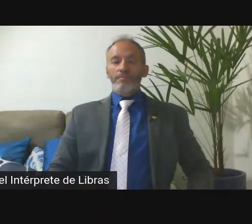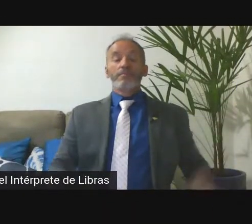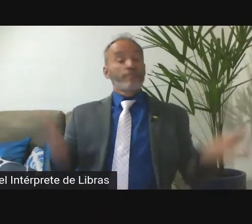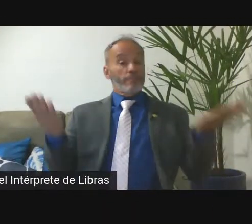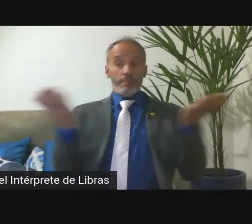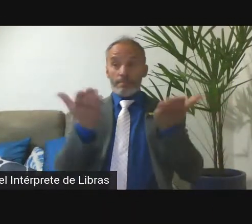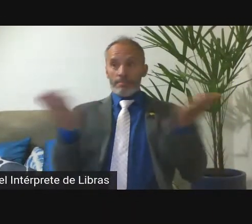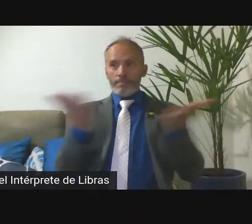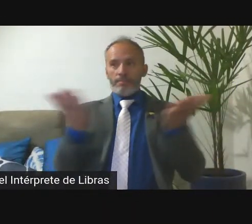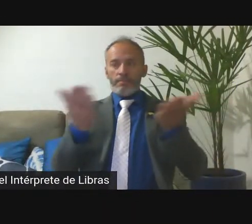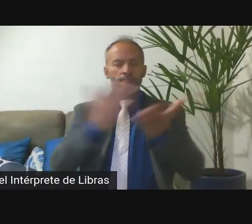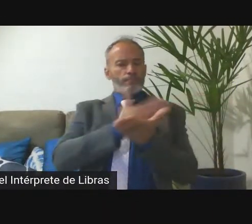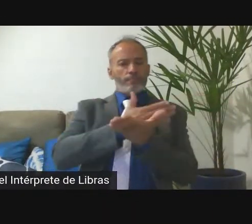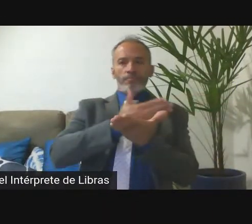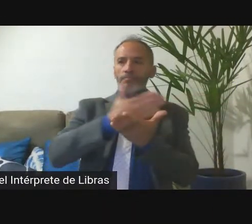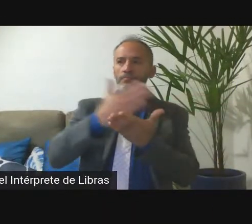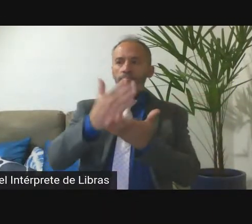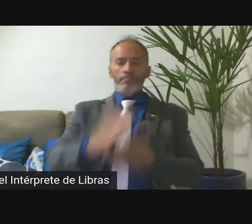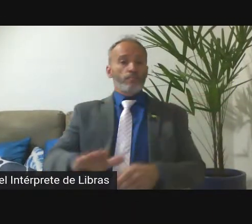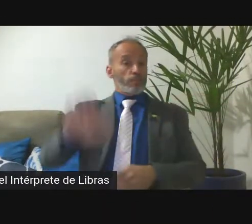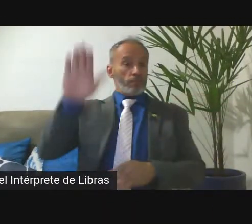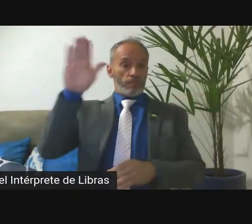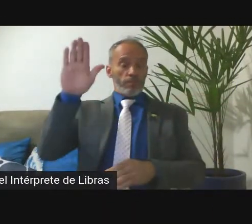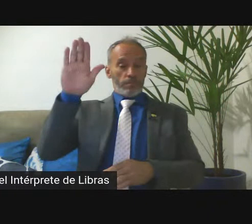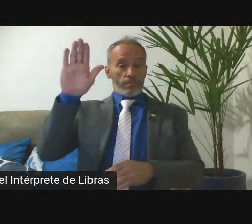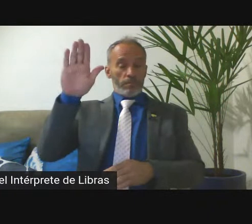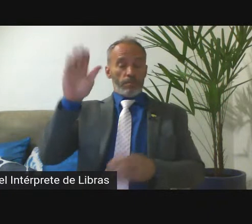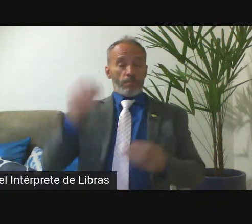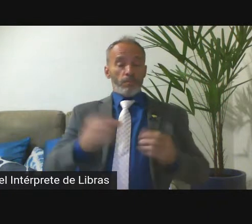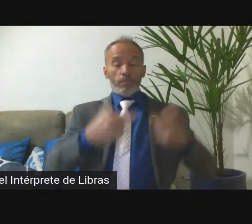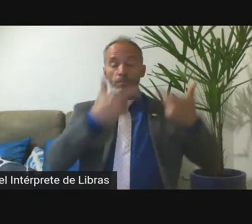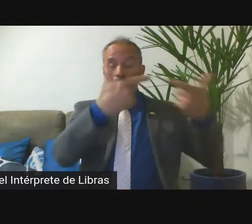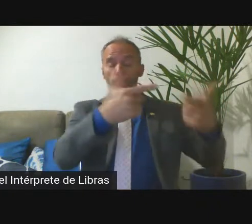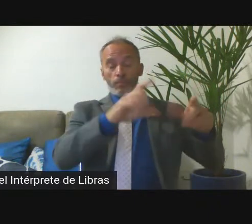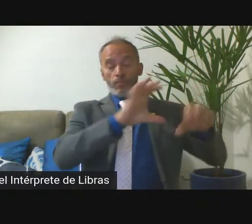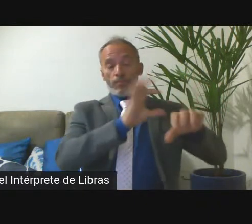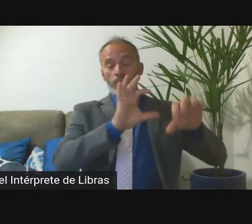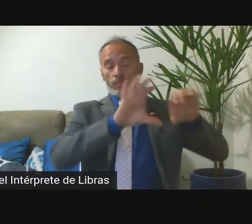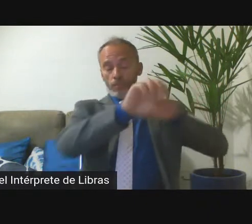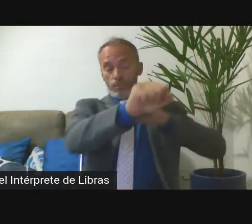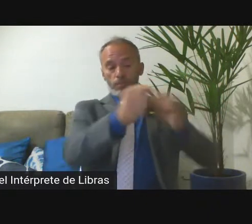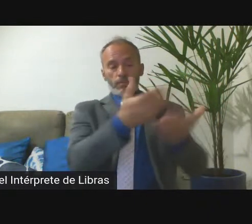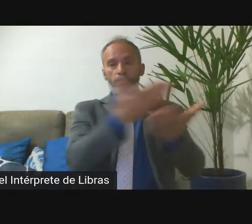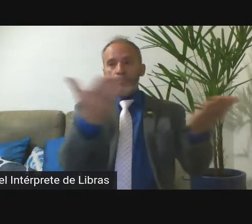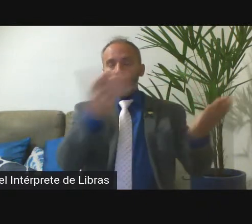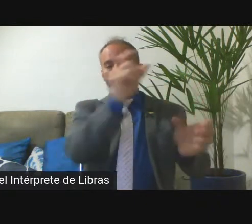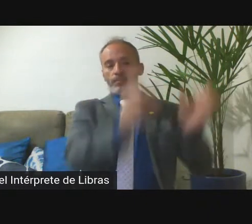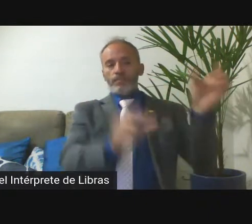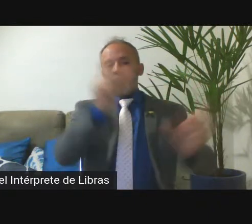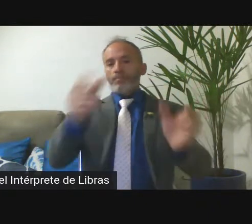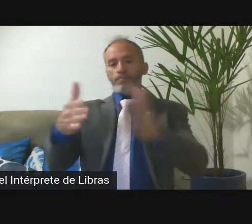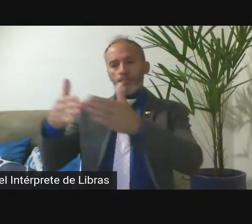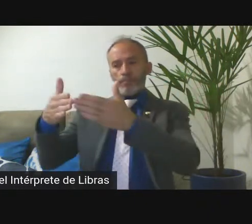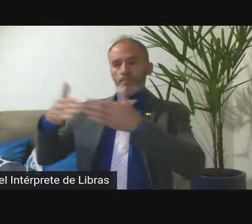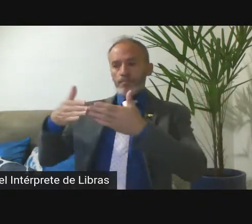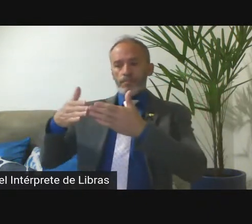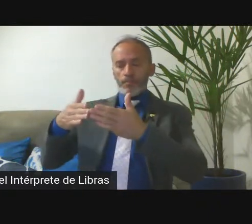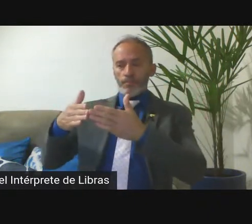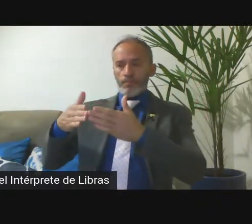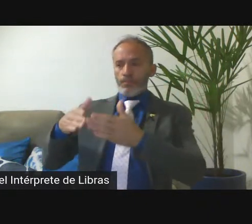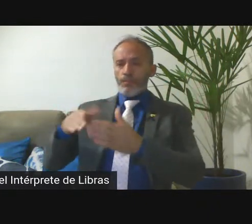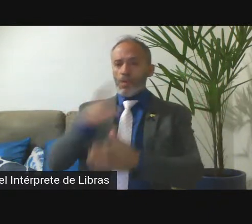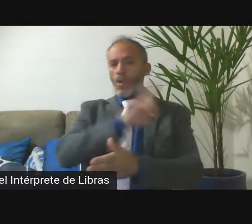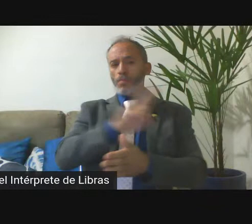Neste momento, inicia-se o juramento e a outorga de grau. Para requerer em nome dos